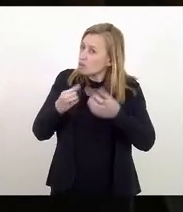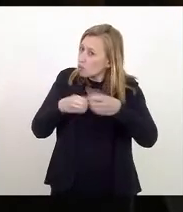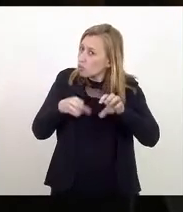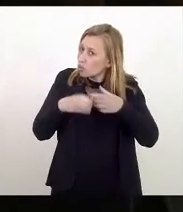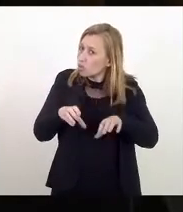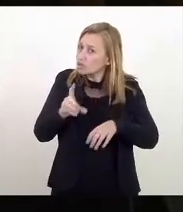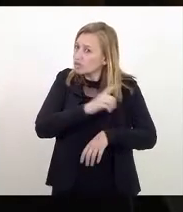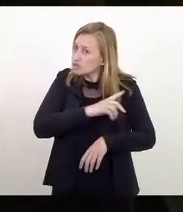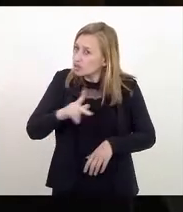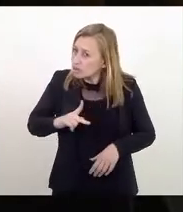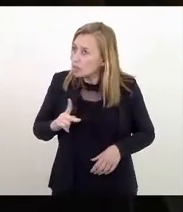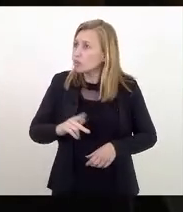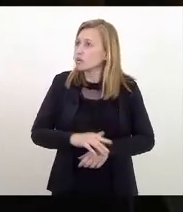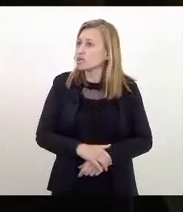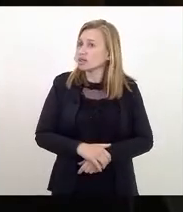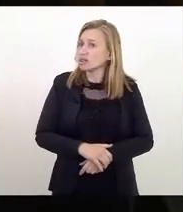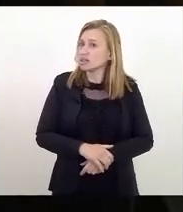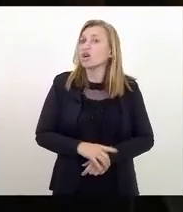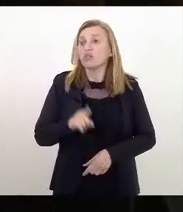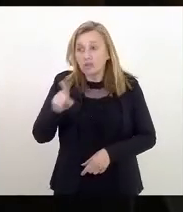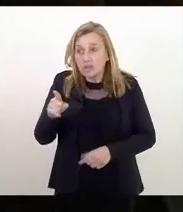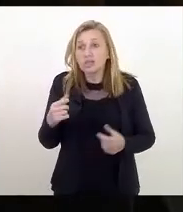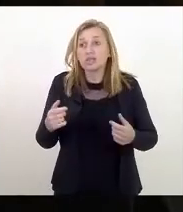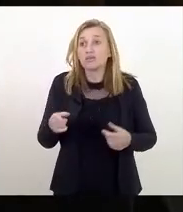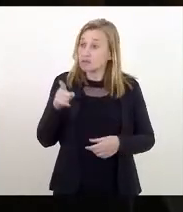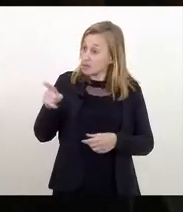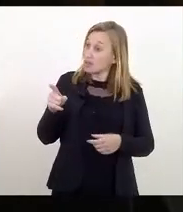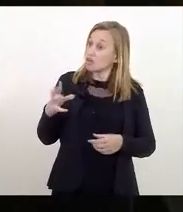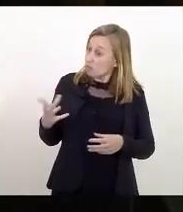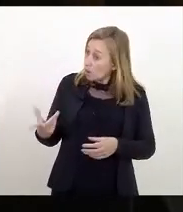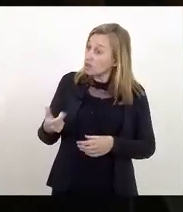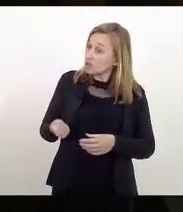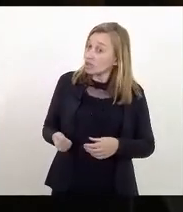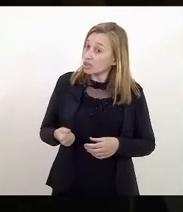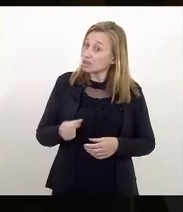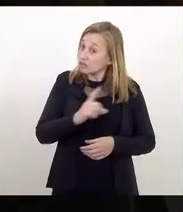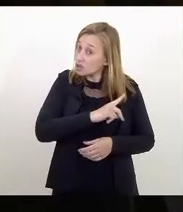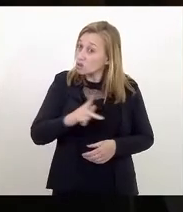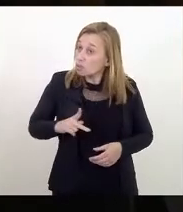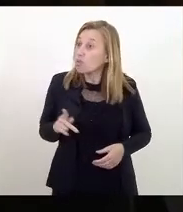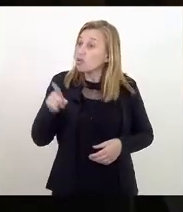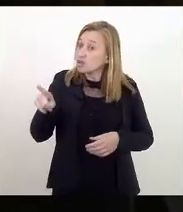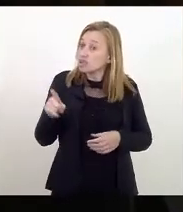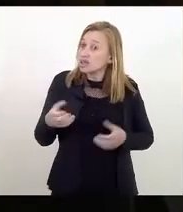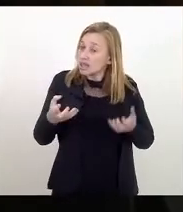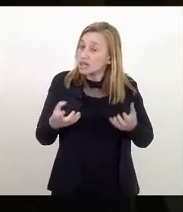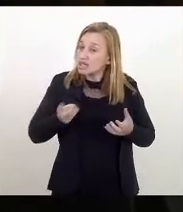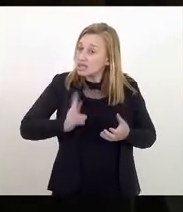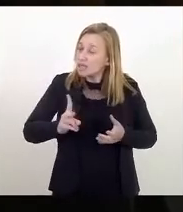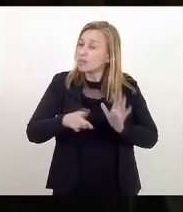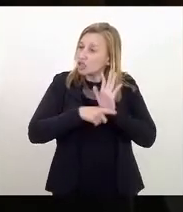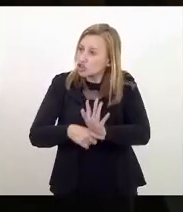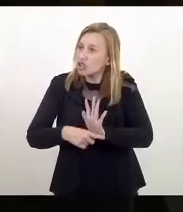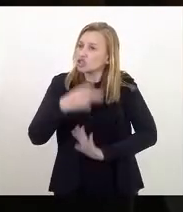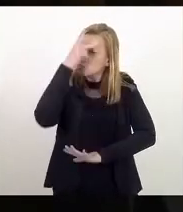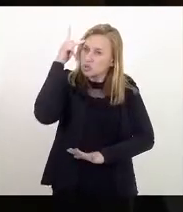defensoria pública. Júnior, você tem perfil de defensor público, porque você quer sempre ajudar as pessoas.